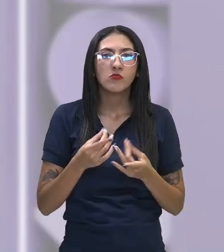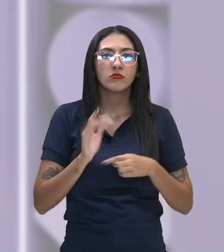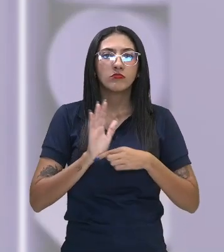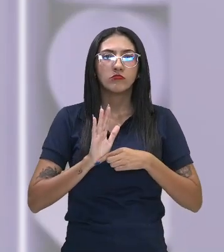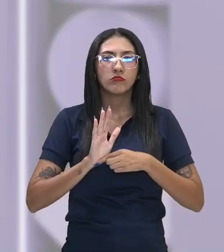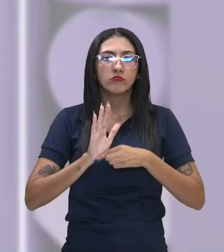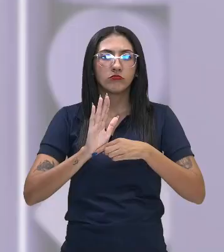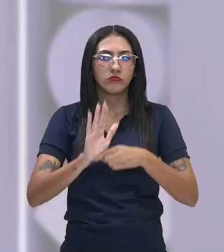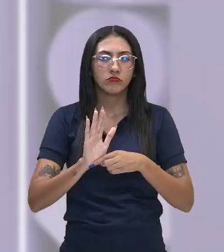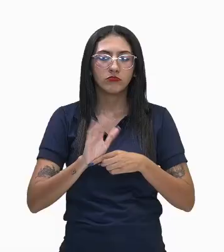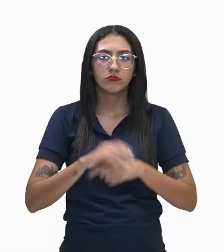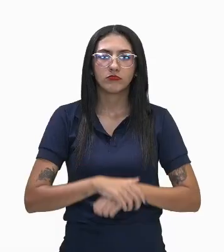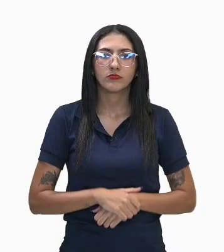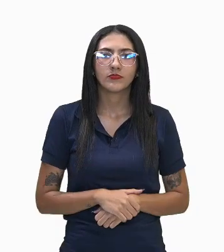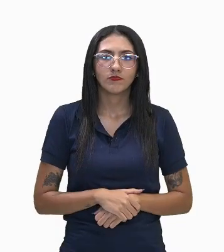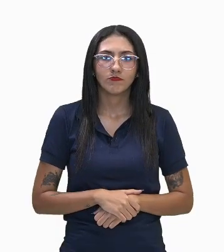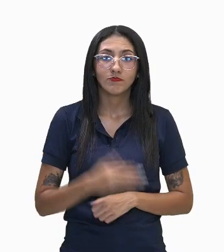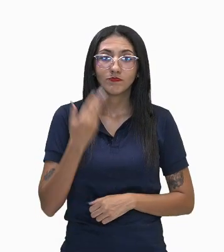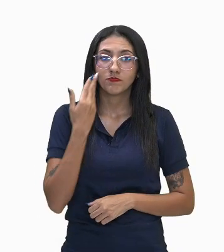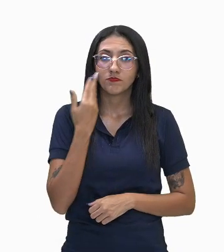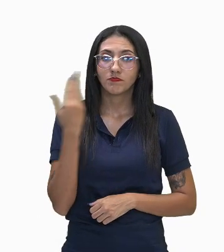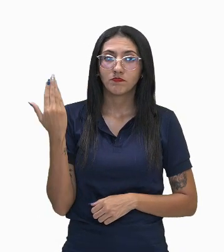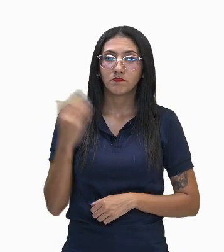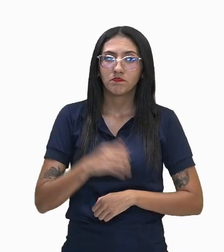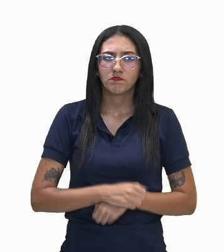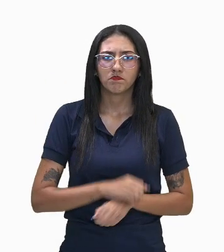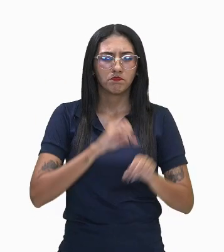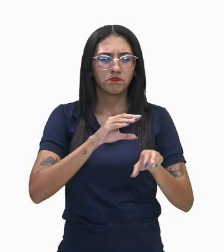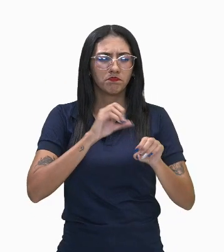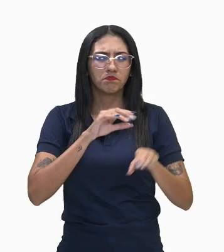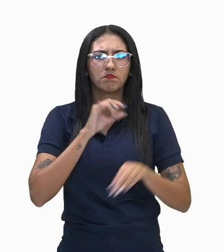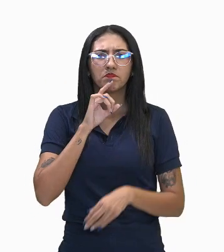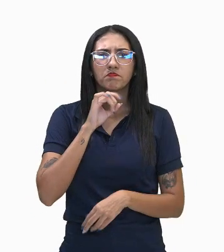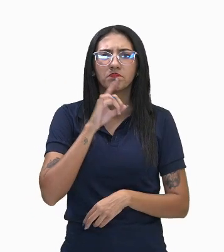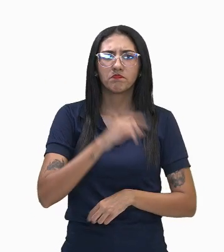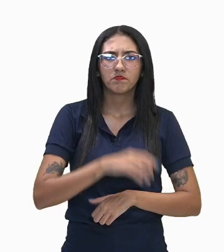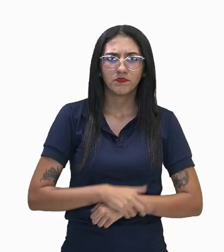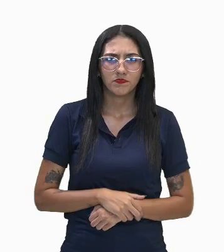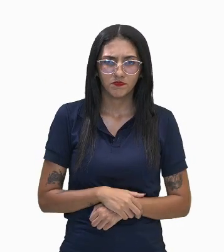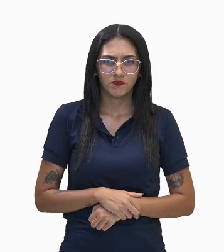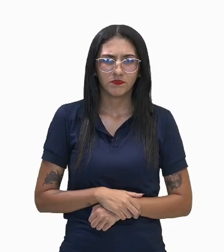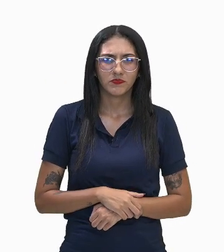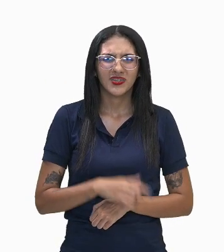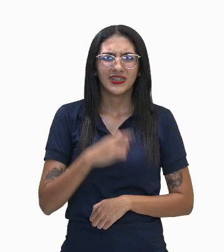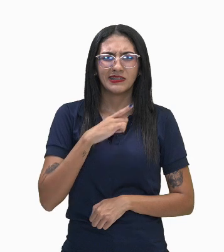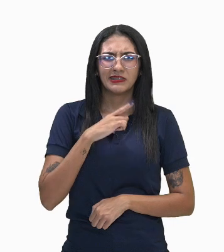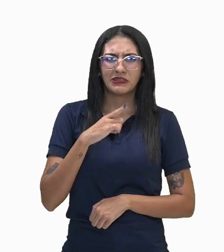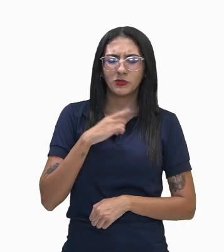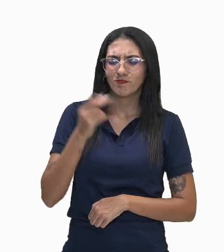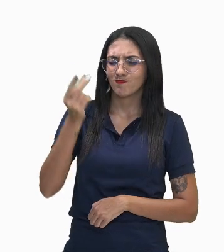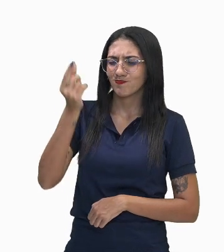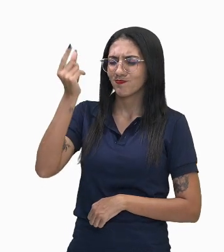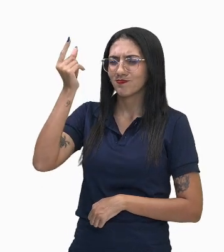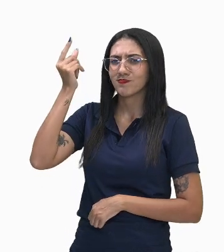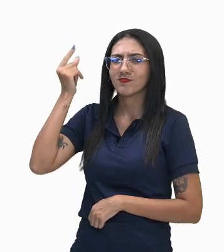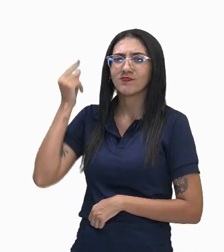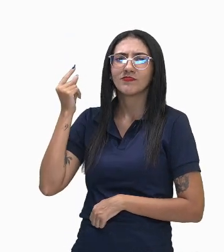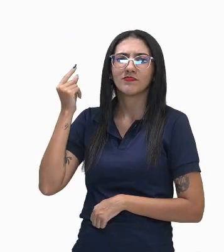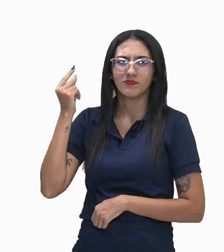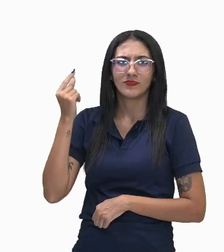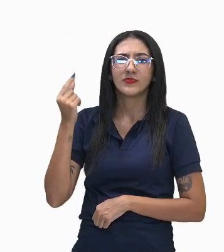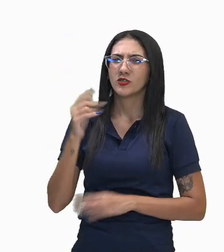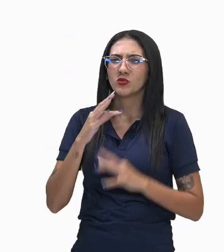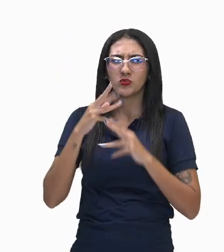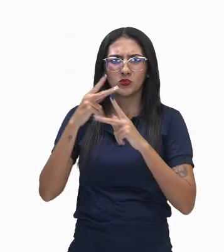nosso querido Tiago de Mello. As ensinanças da dúvida. Tive um chão, mas já faz tempo, todo feito